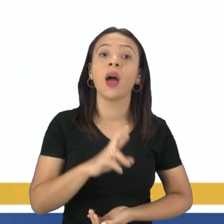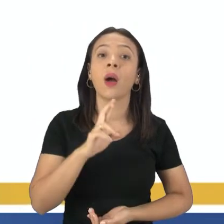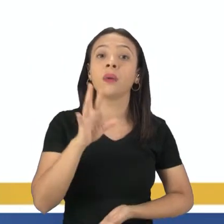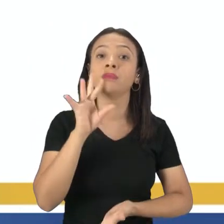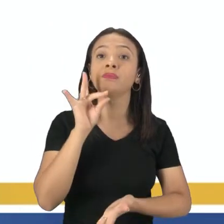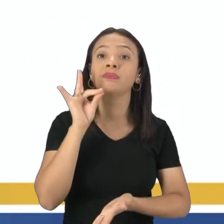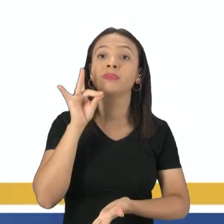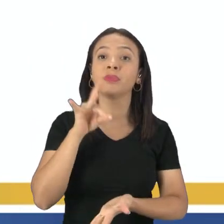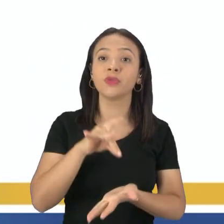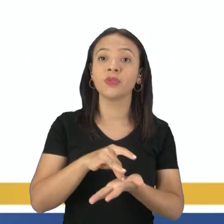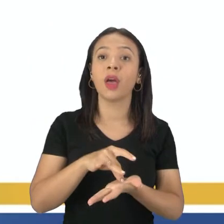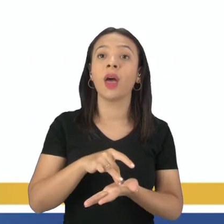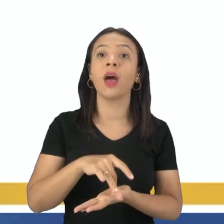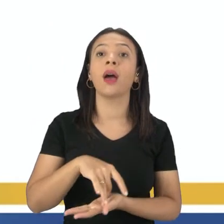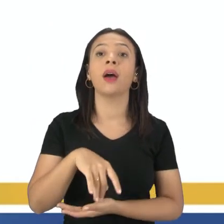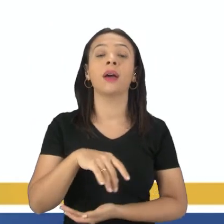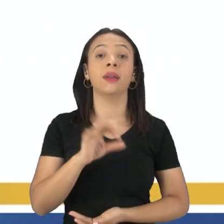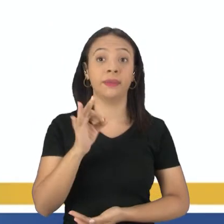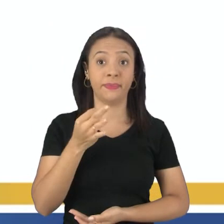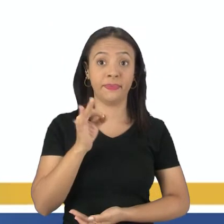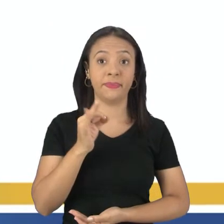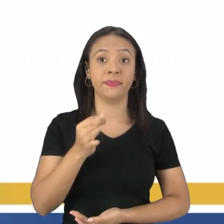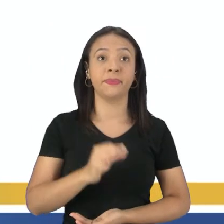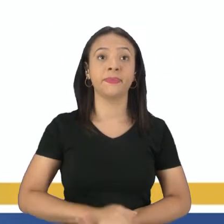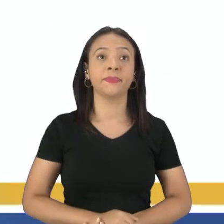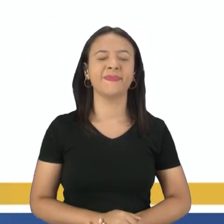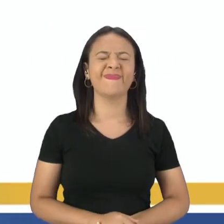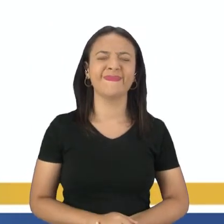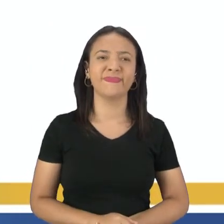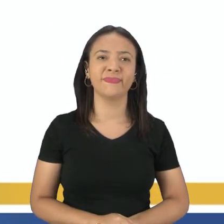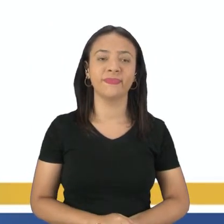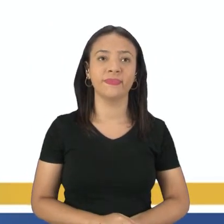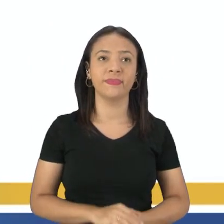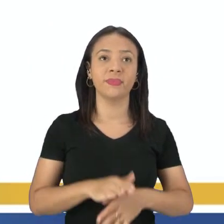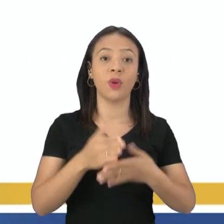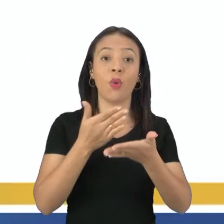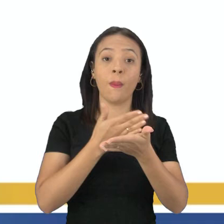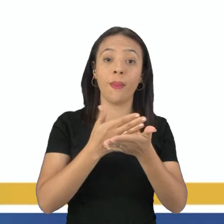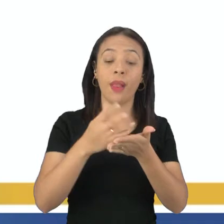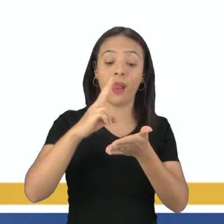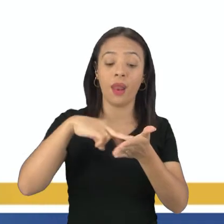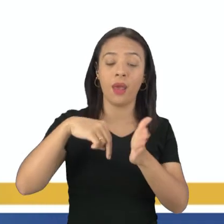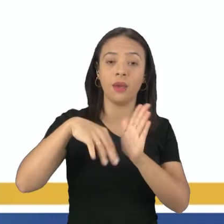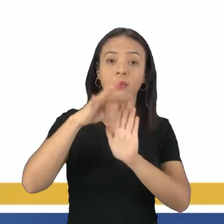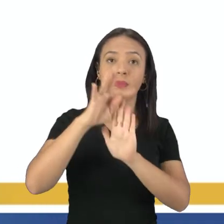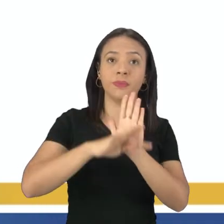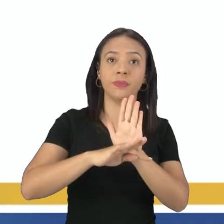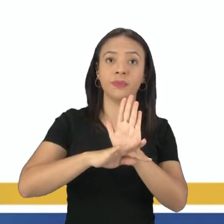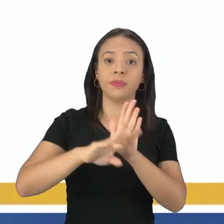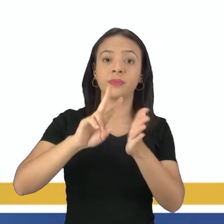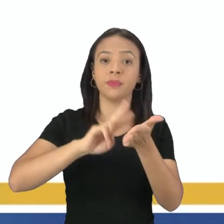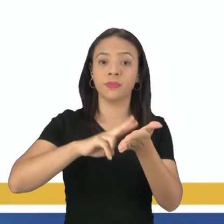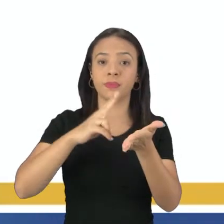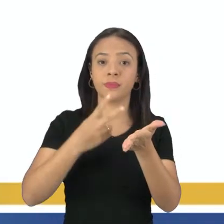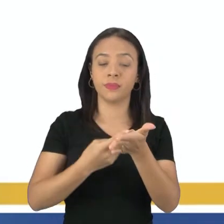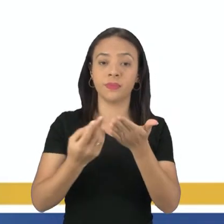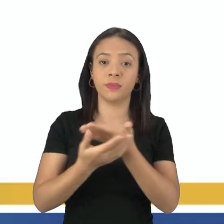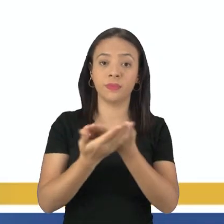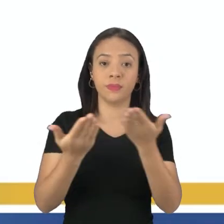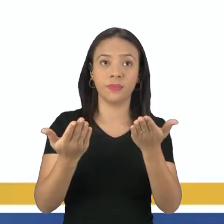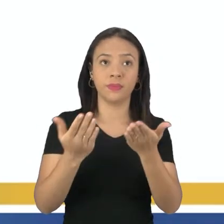as respostas corretas. Gente, vou começar lendo o texto, tá bom? E interpretando para